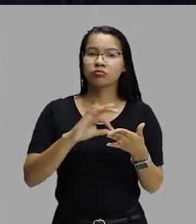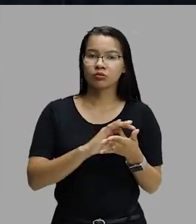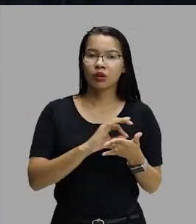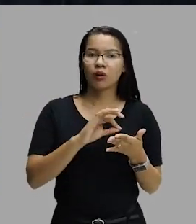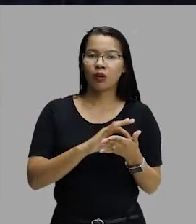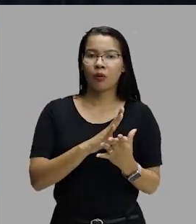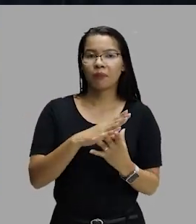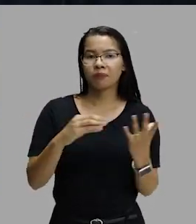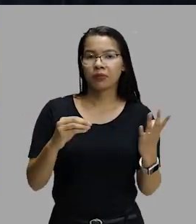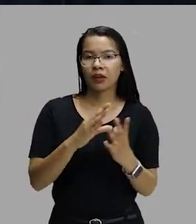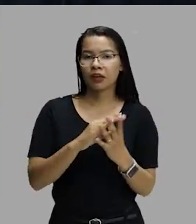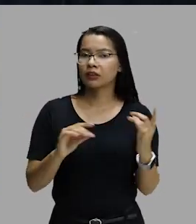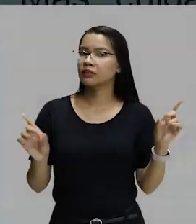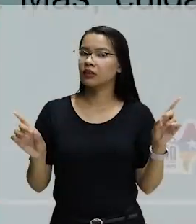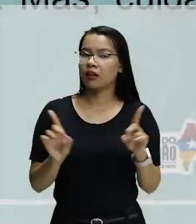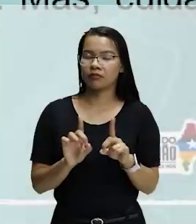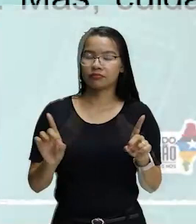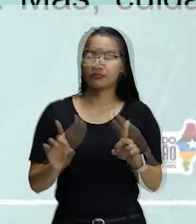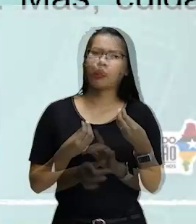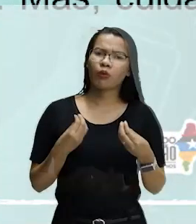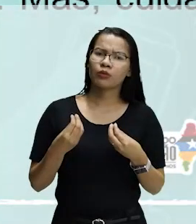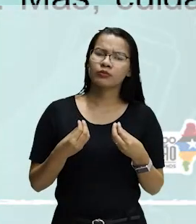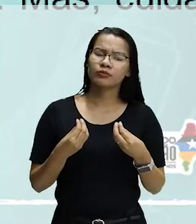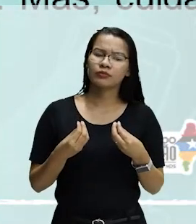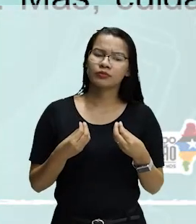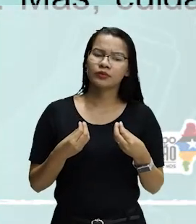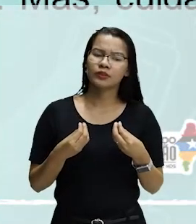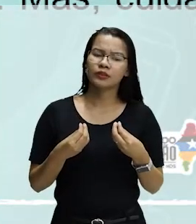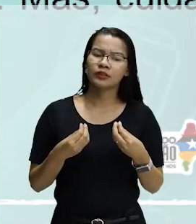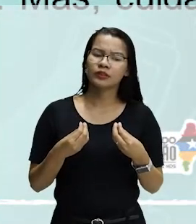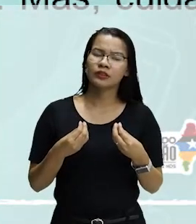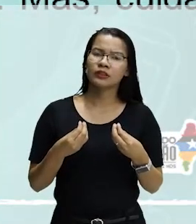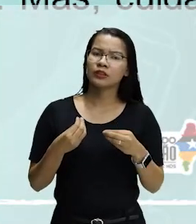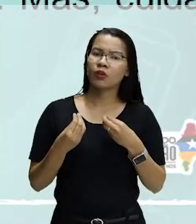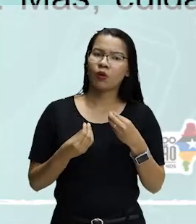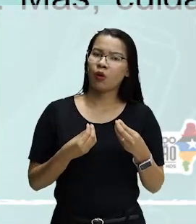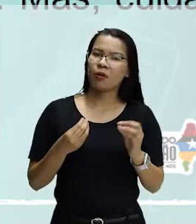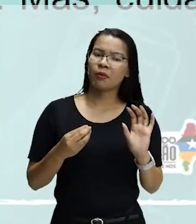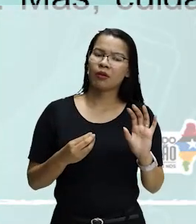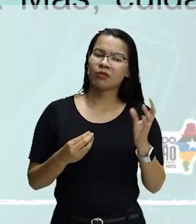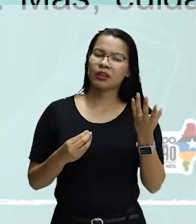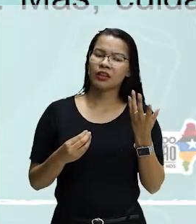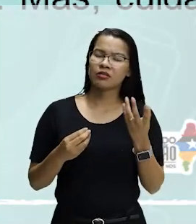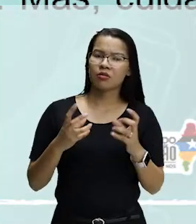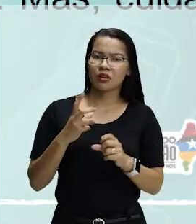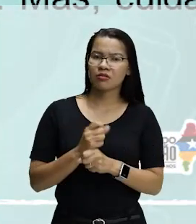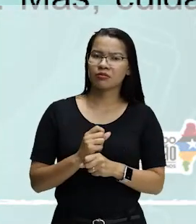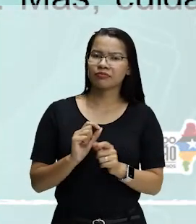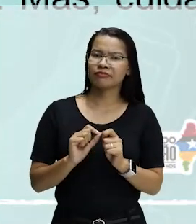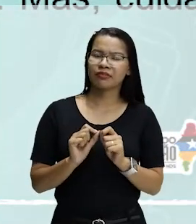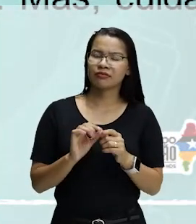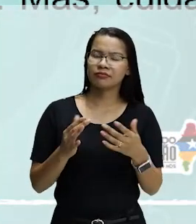copiar. Resumo não é cópia, tá? Como se dá a realização de um resumo?